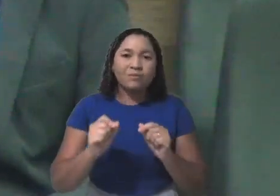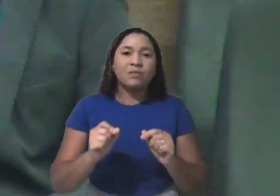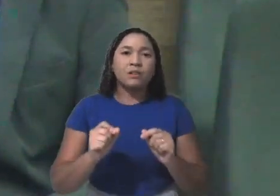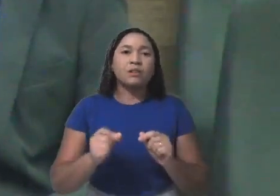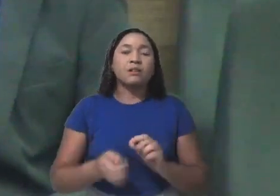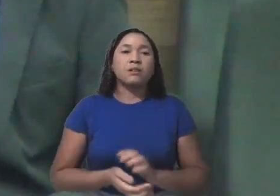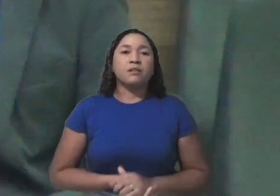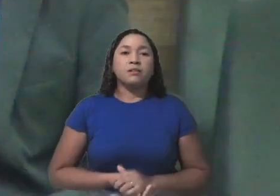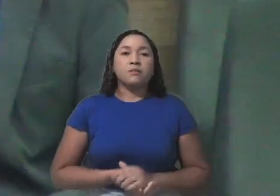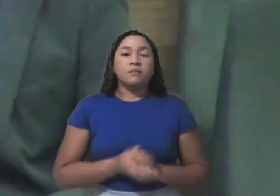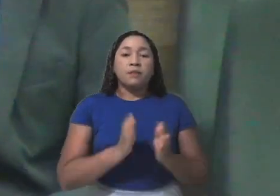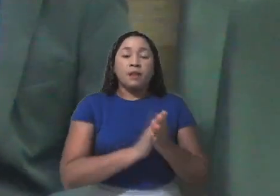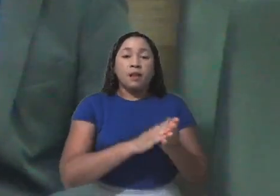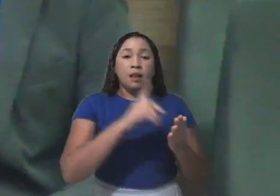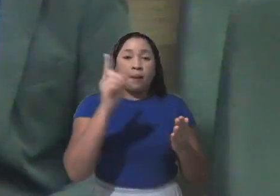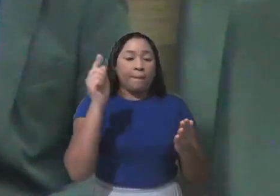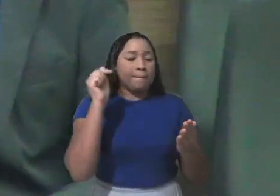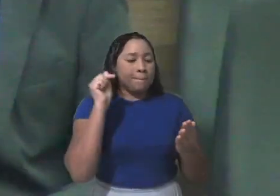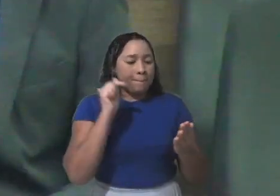Toda a Bíblia está